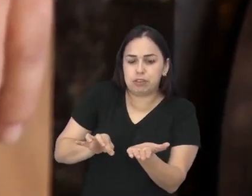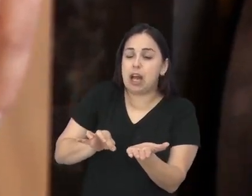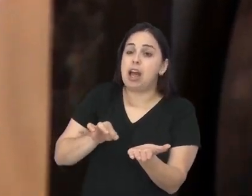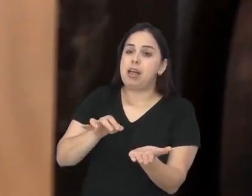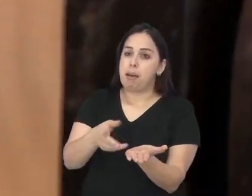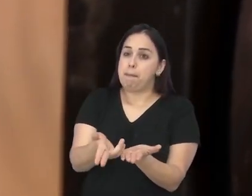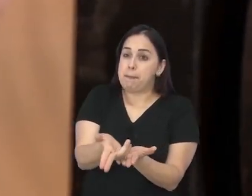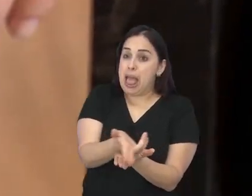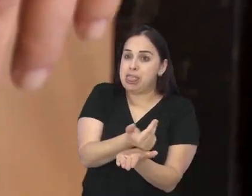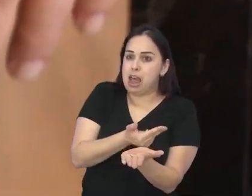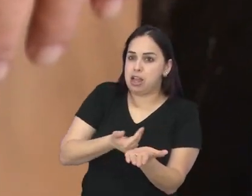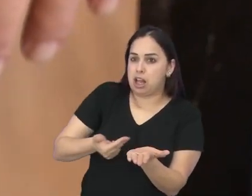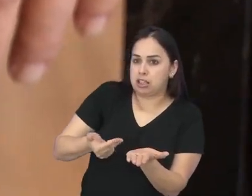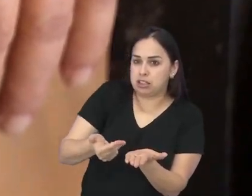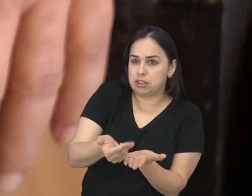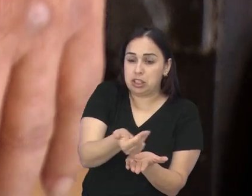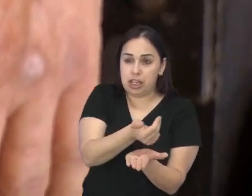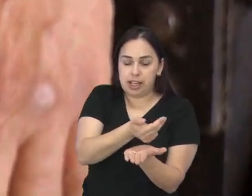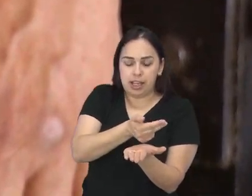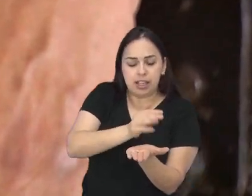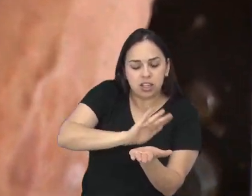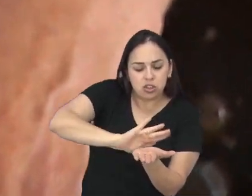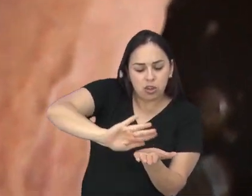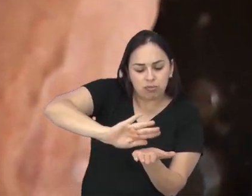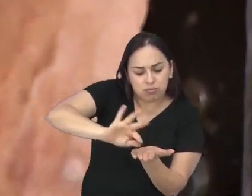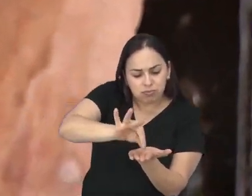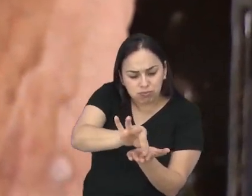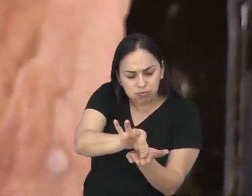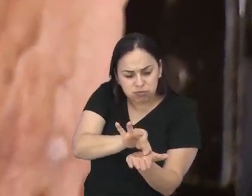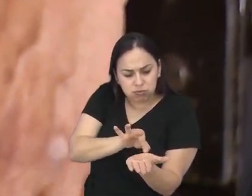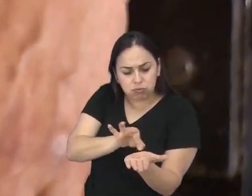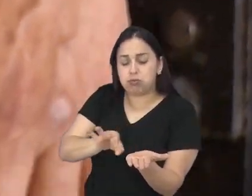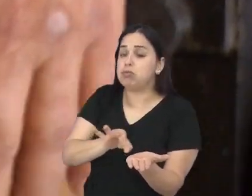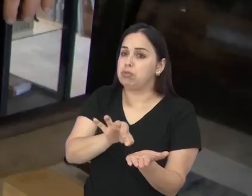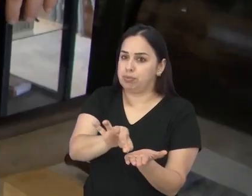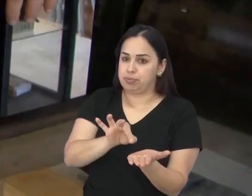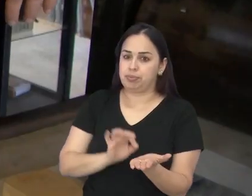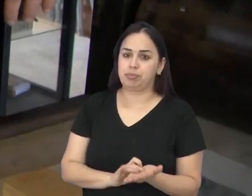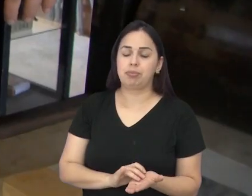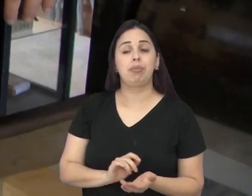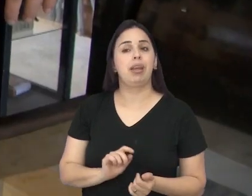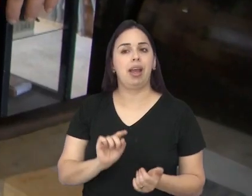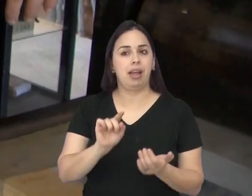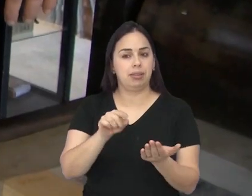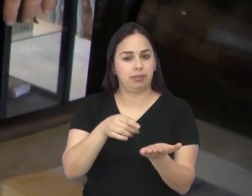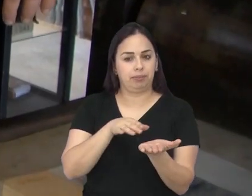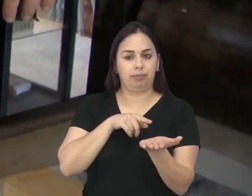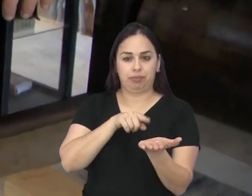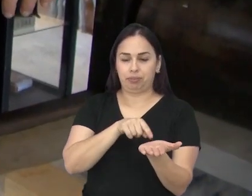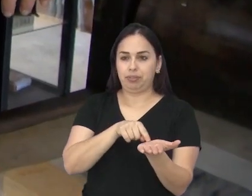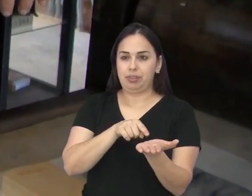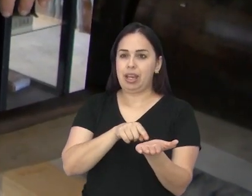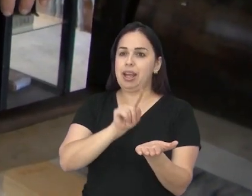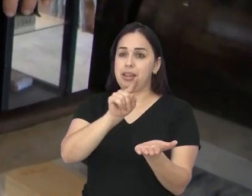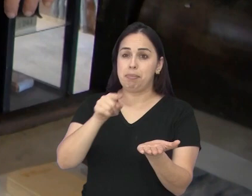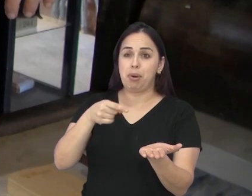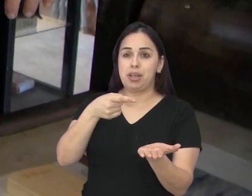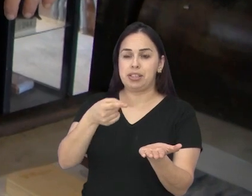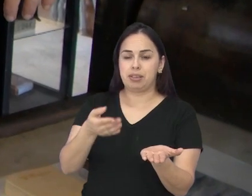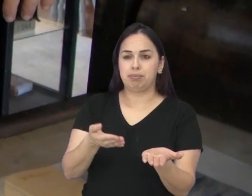marcações, retirando linhas na camada de verniz. Aí isso vai para o ácido